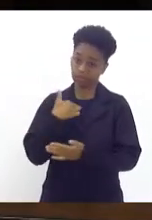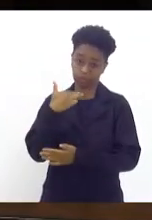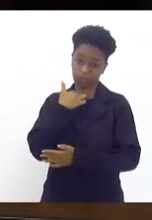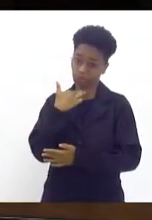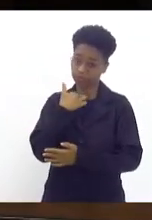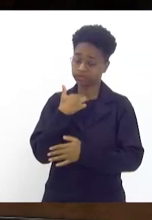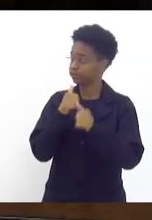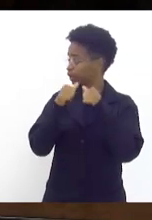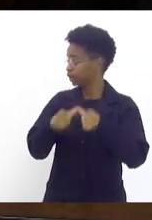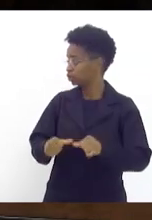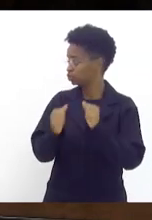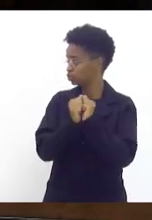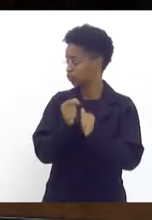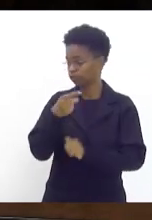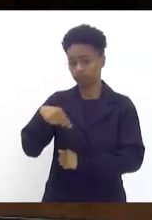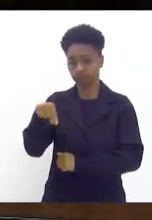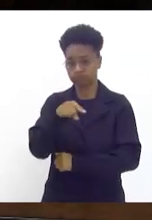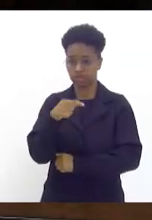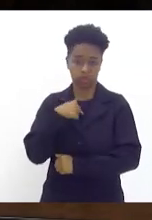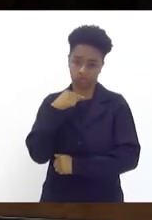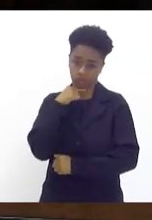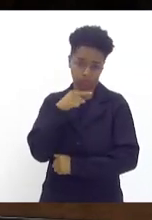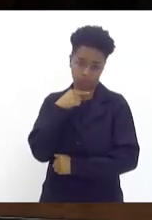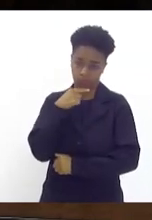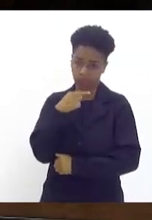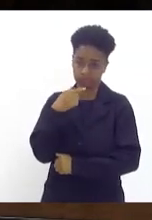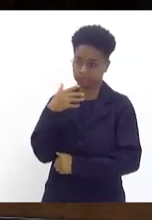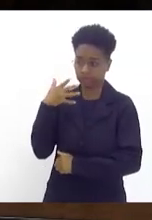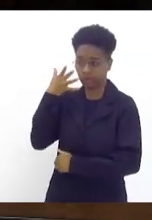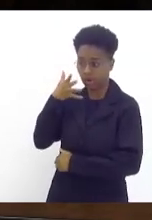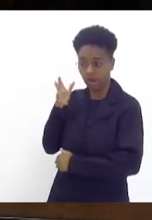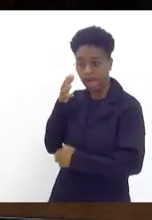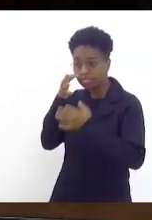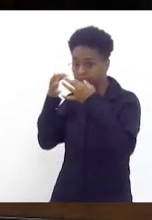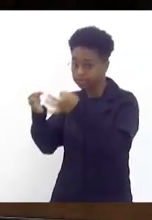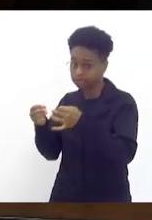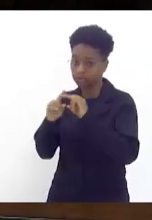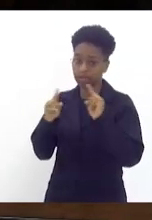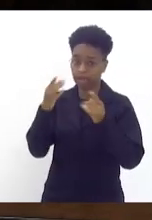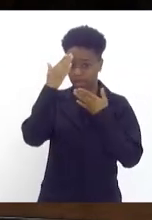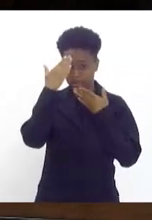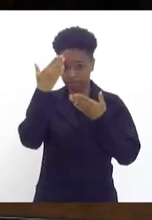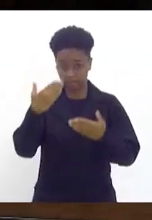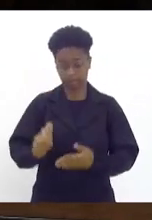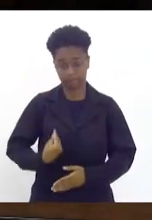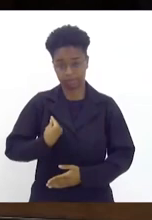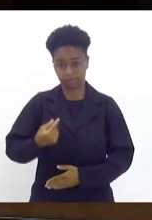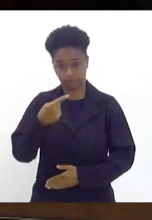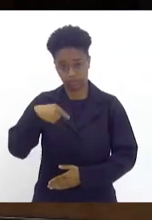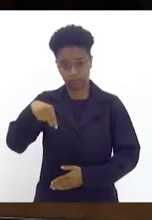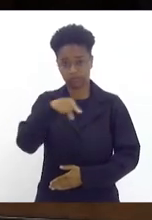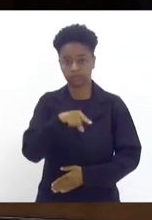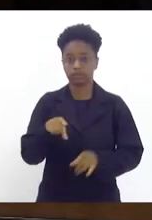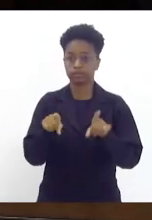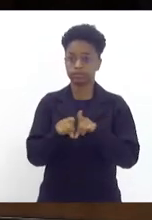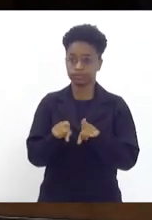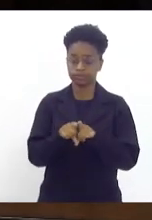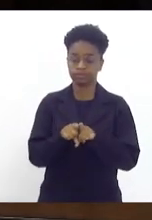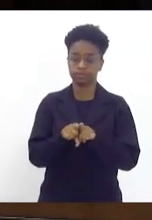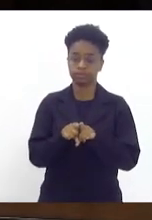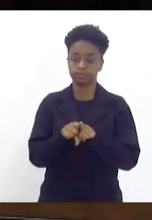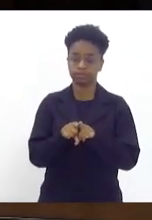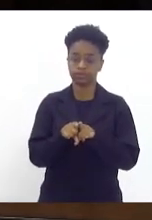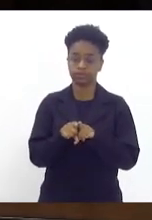vou poder te ouvir, Adriana, eu peço desculpas. E agradeço muito a presença de cada um de vocês, Zezé, querida, e